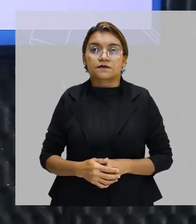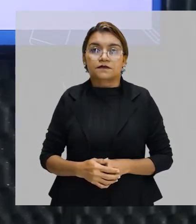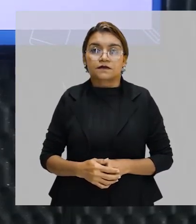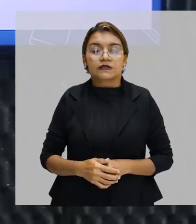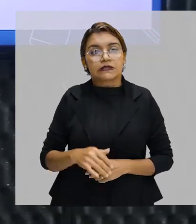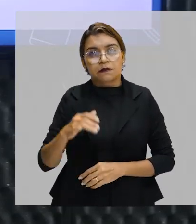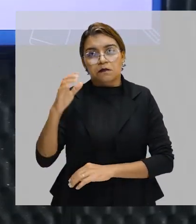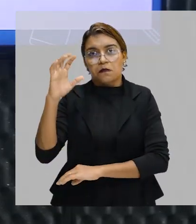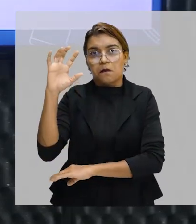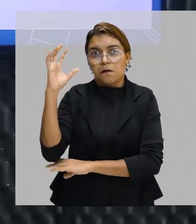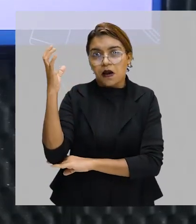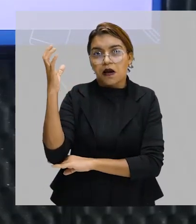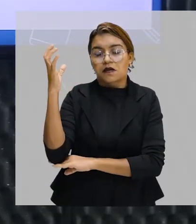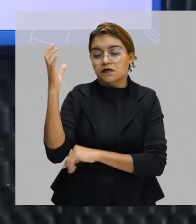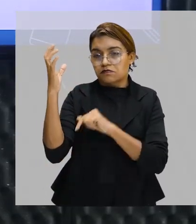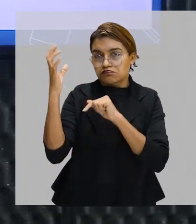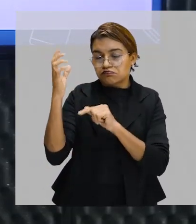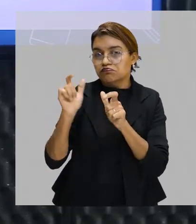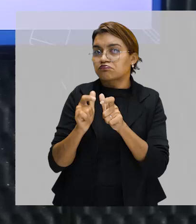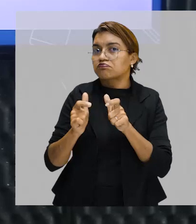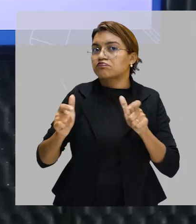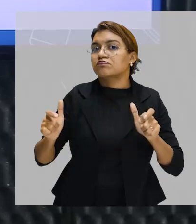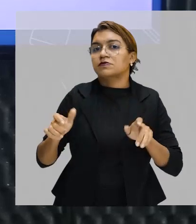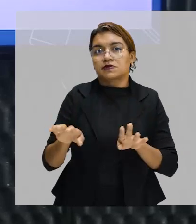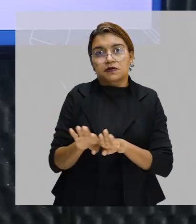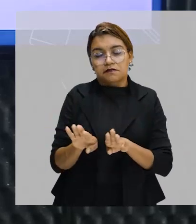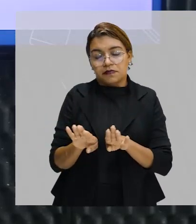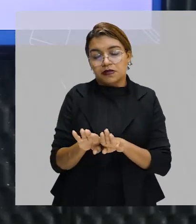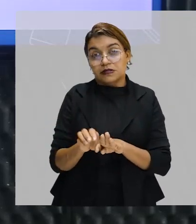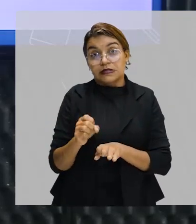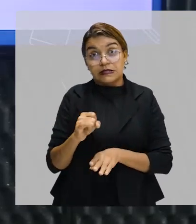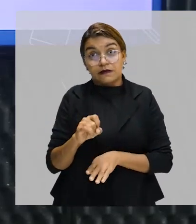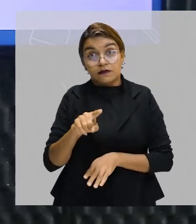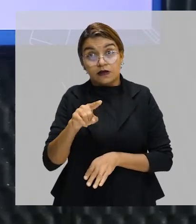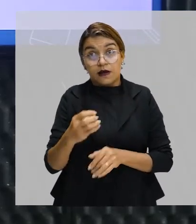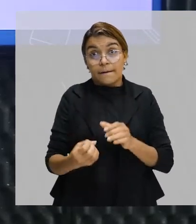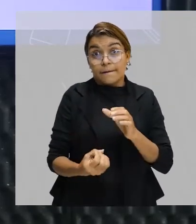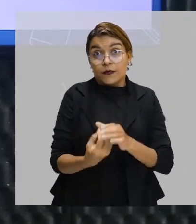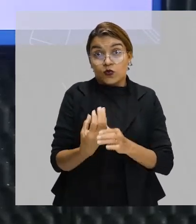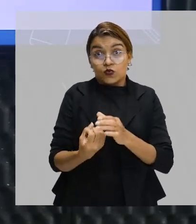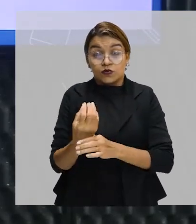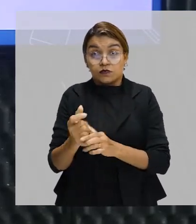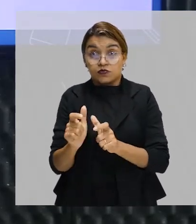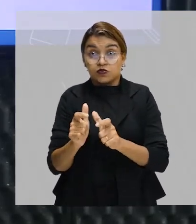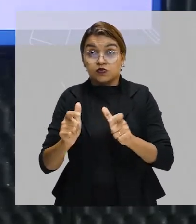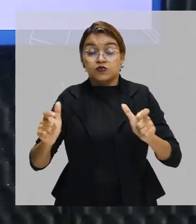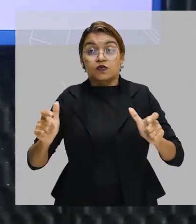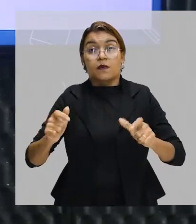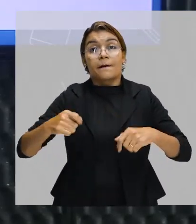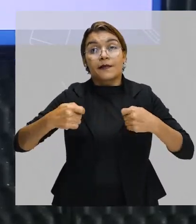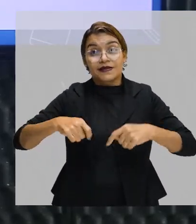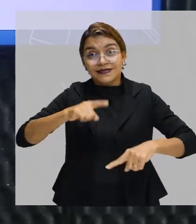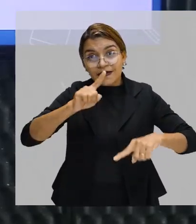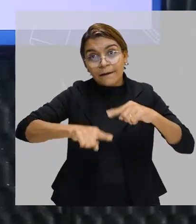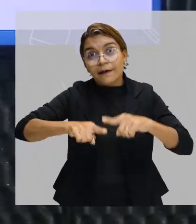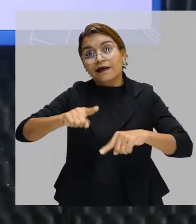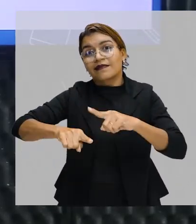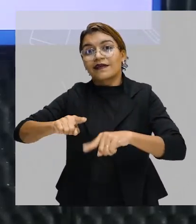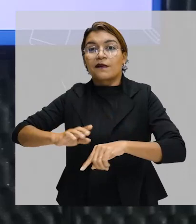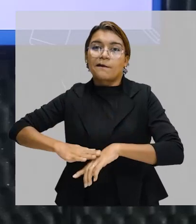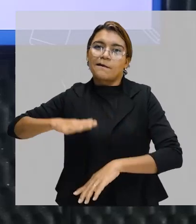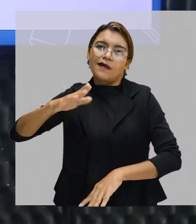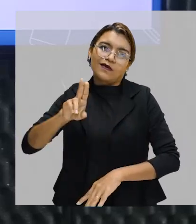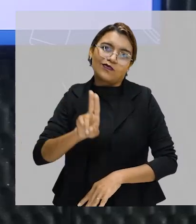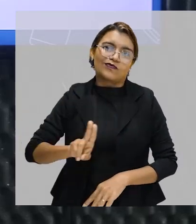da planta. Então, e se você quer uma produção maior, então mais matéria-prima você vai